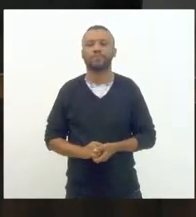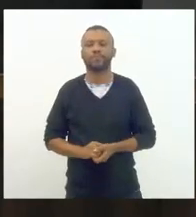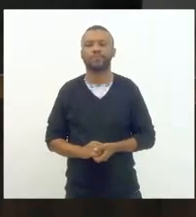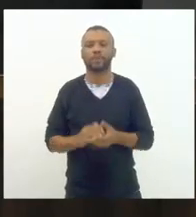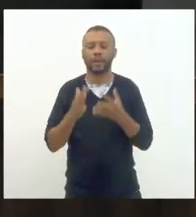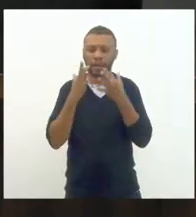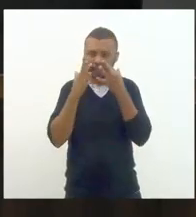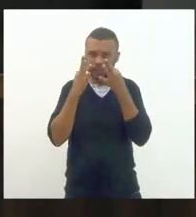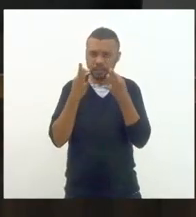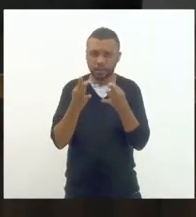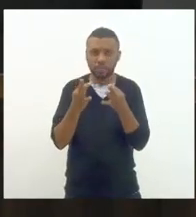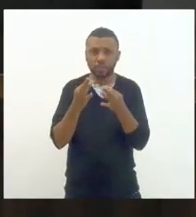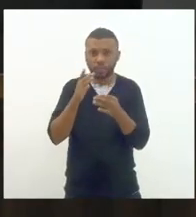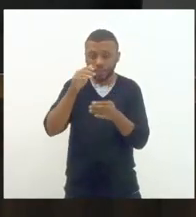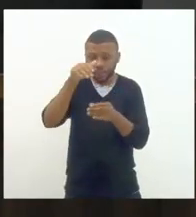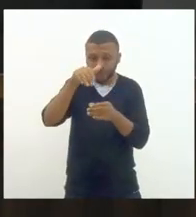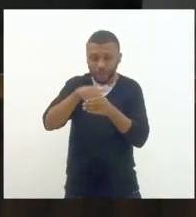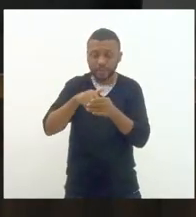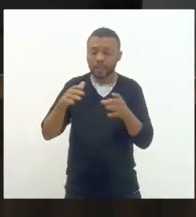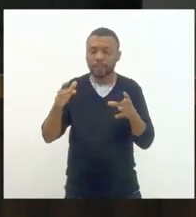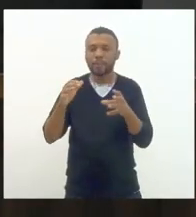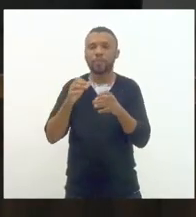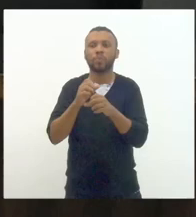Atenção, vamos à votação.